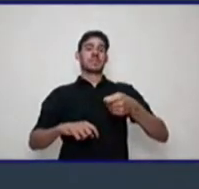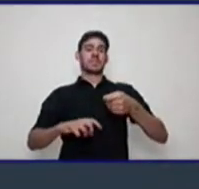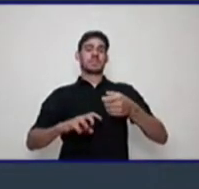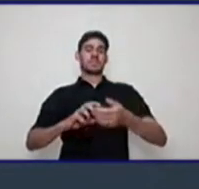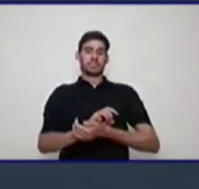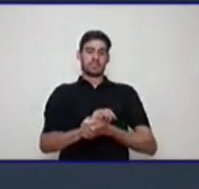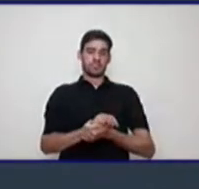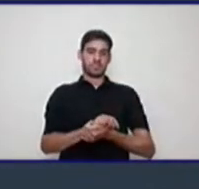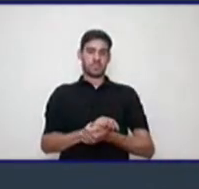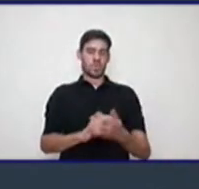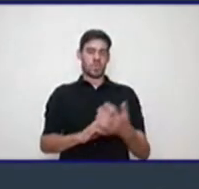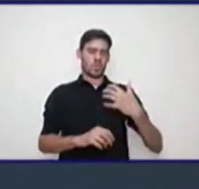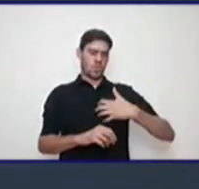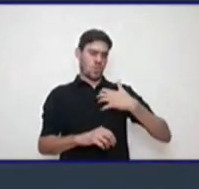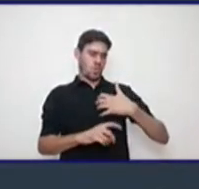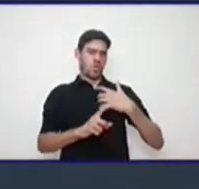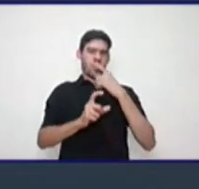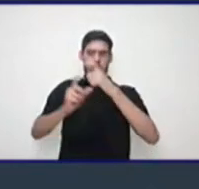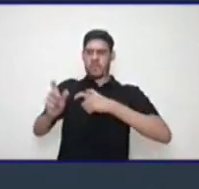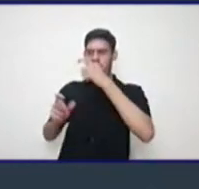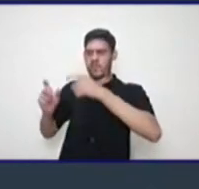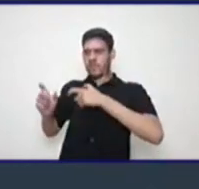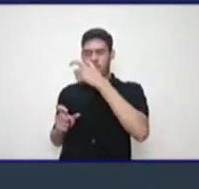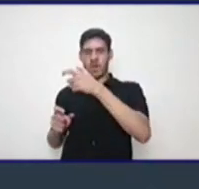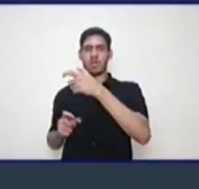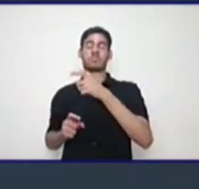As odiosas declarações, senhor presidente,